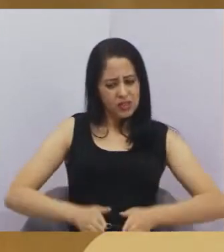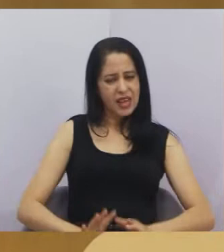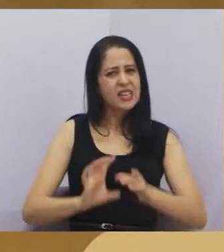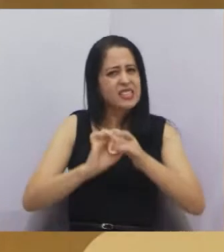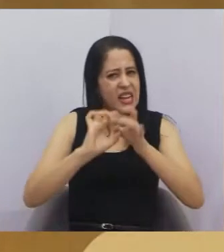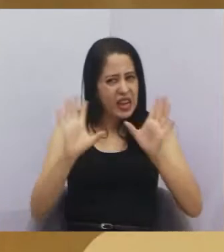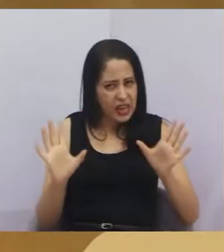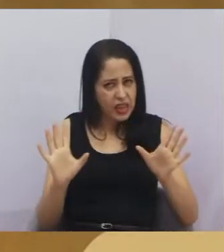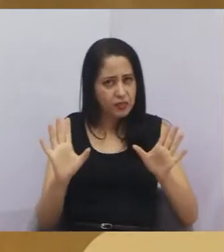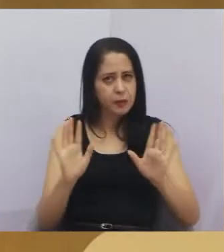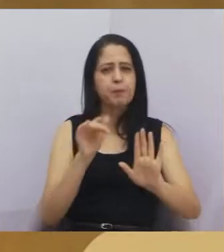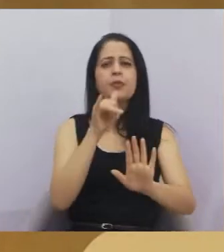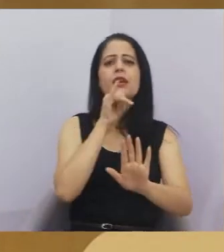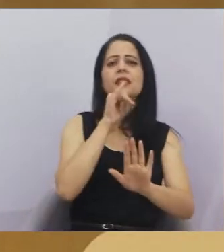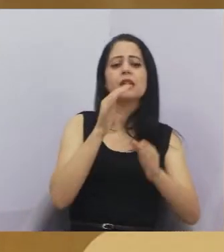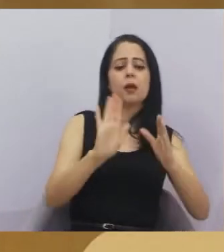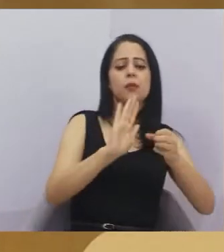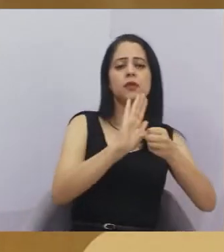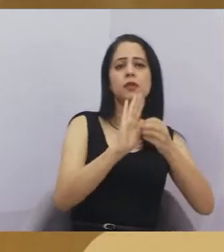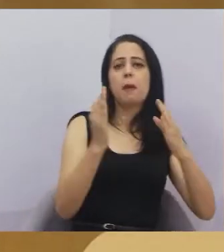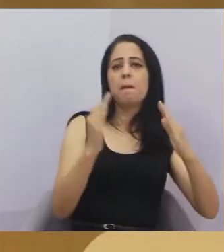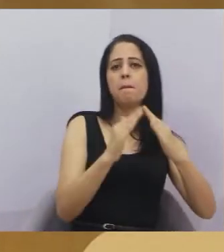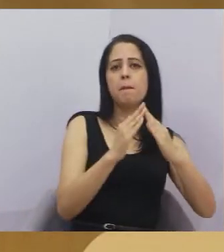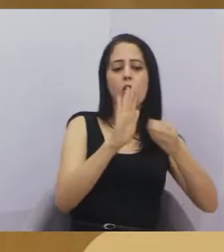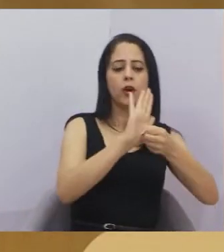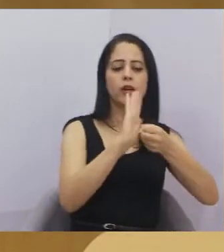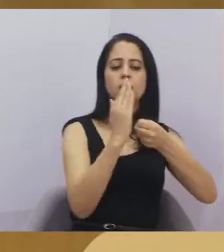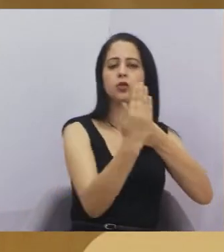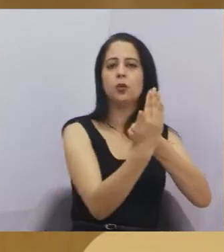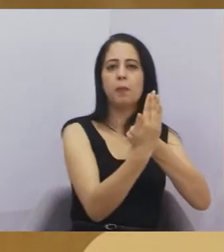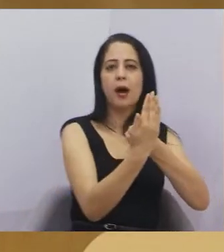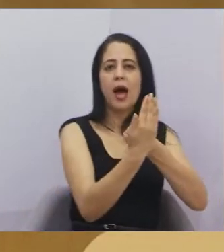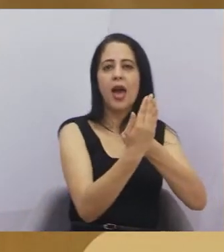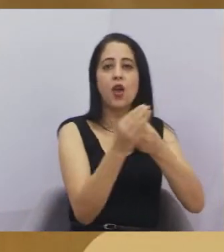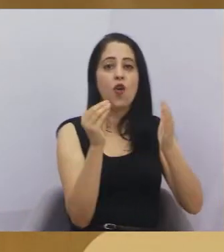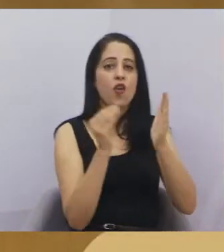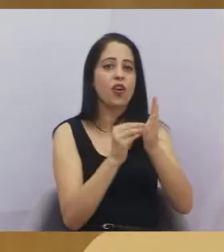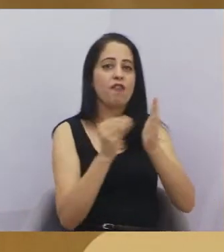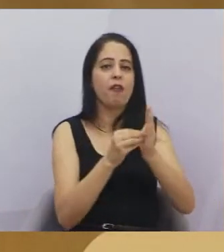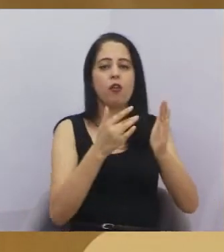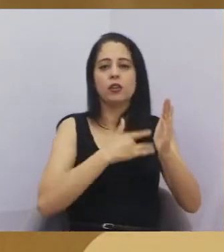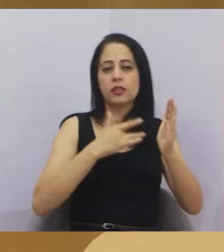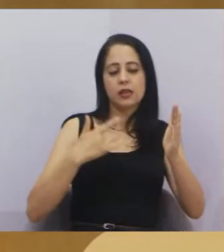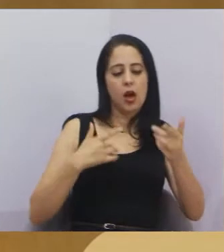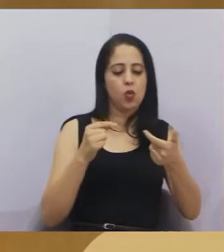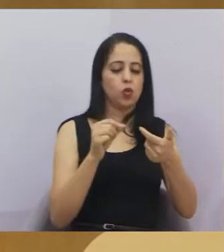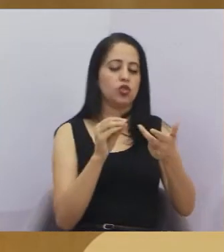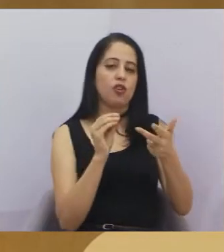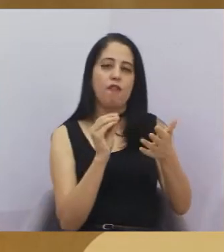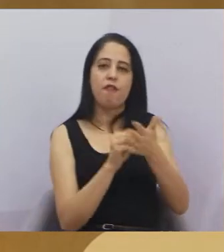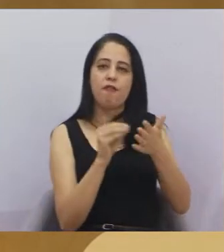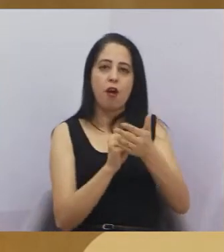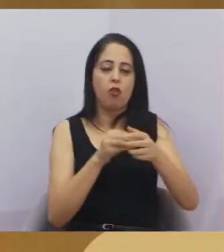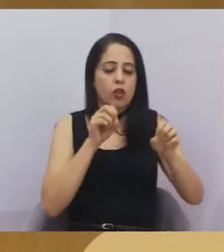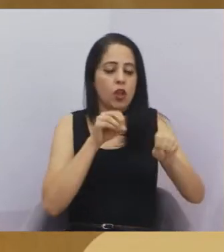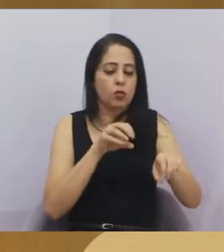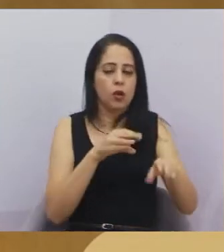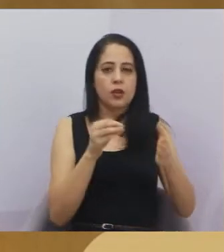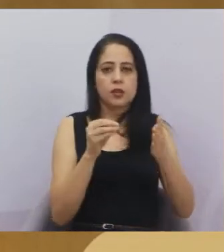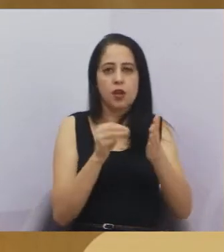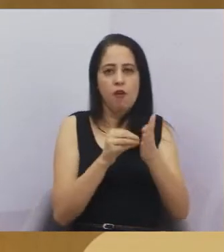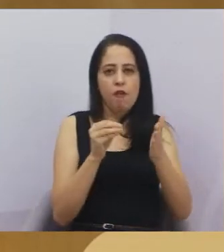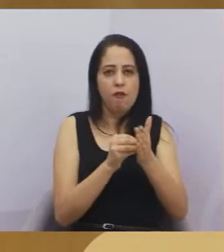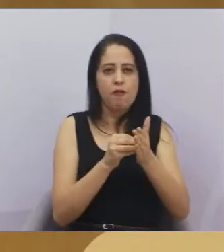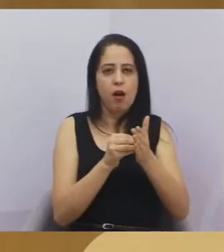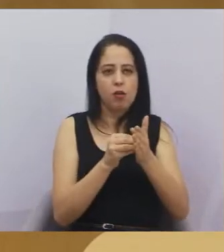não tem acesso à educação de qualidade, onde você não tem acesso a uma saúde, a esporte, lazer, será que esse nasce